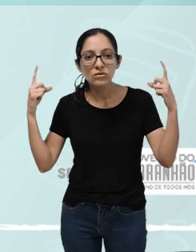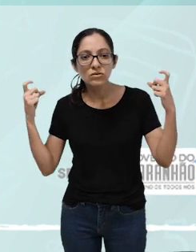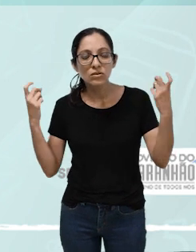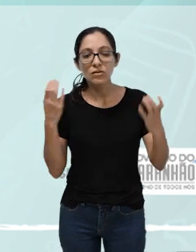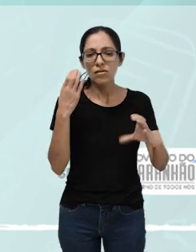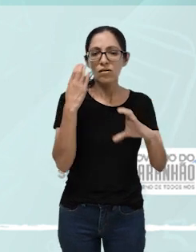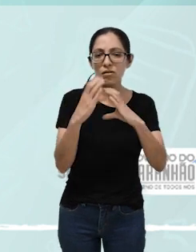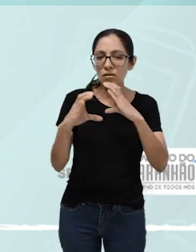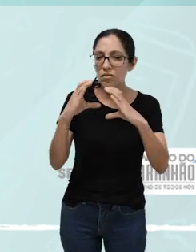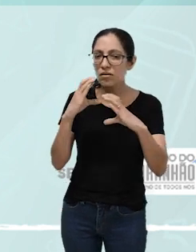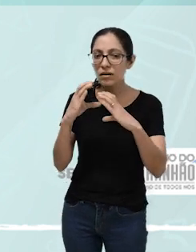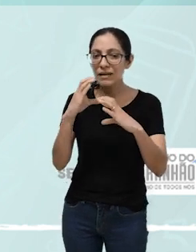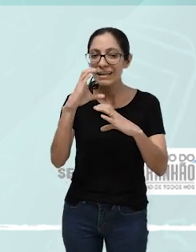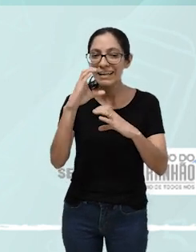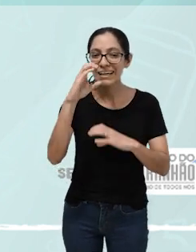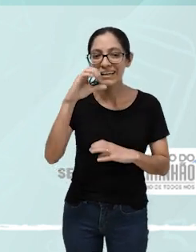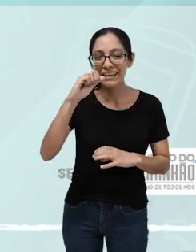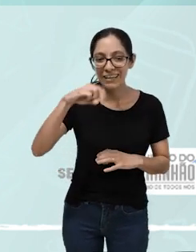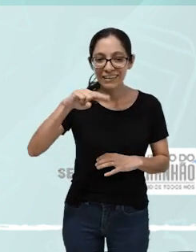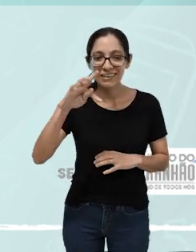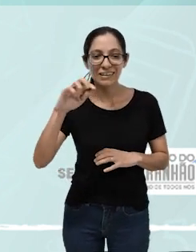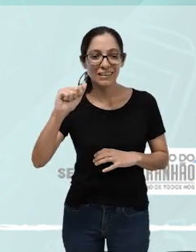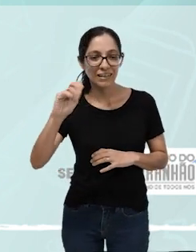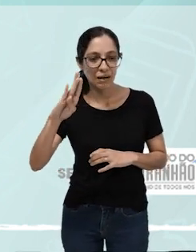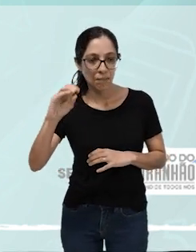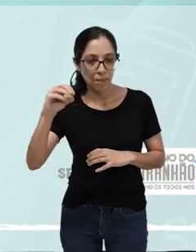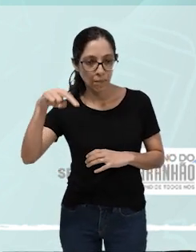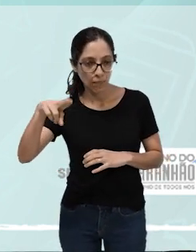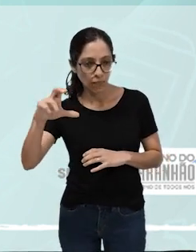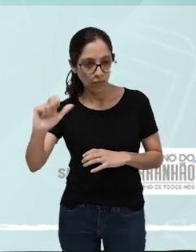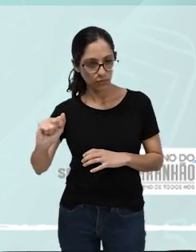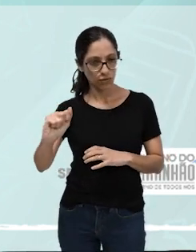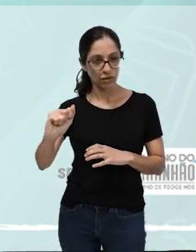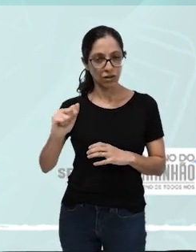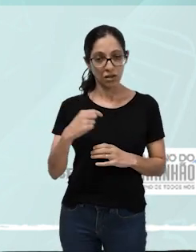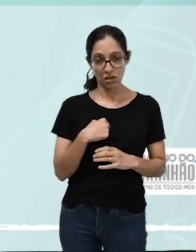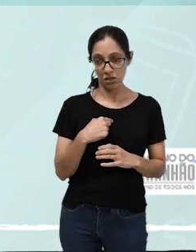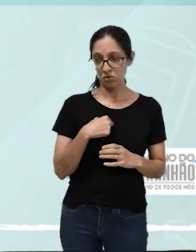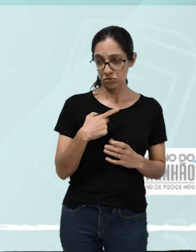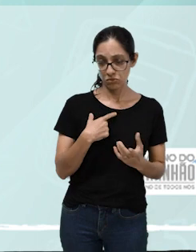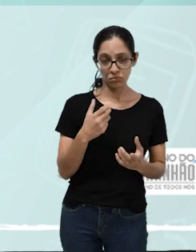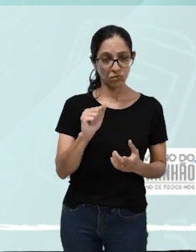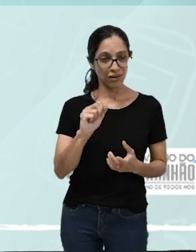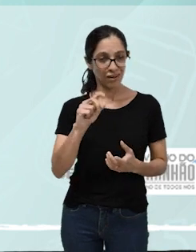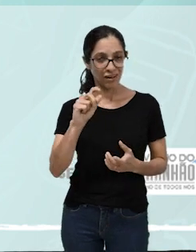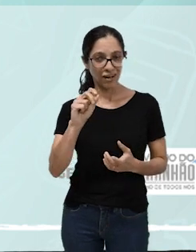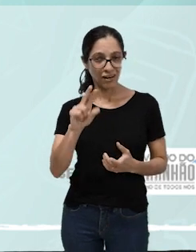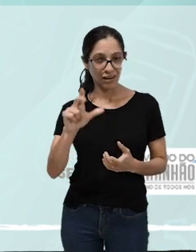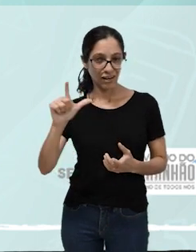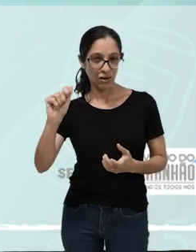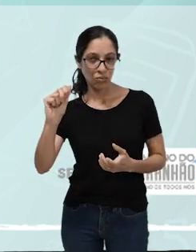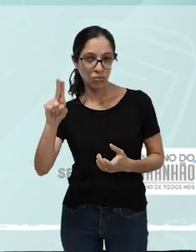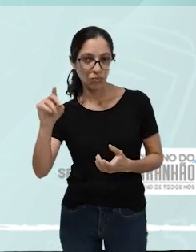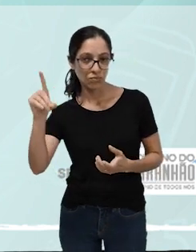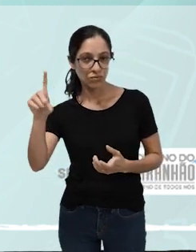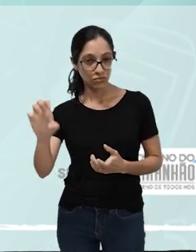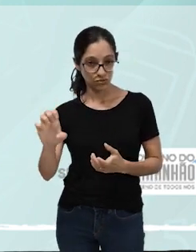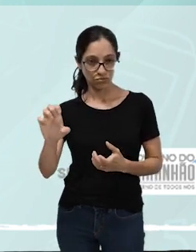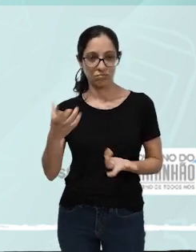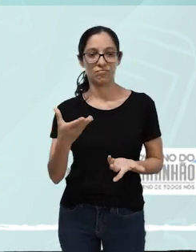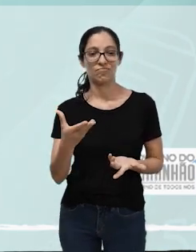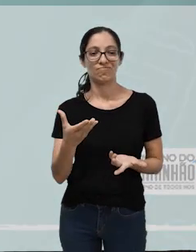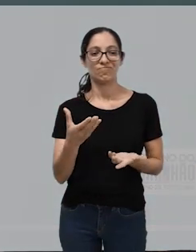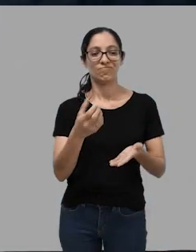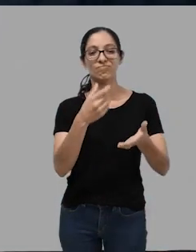abona canta bonan sou um Tupi tangendo um alaúde Mário de Andrade nosso